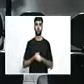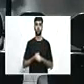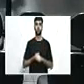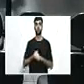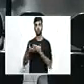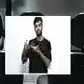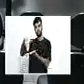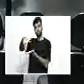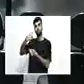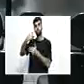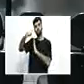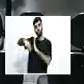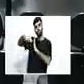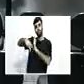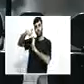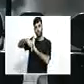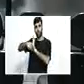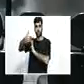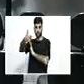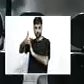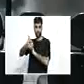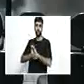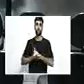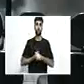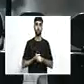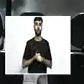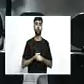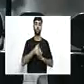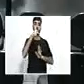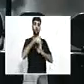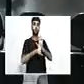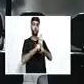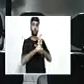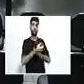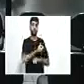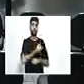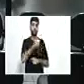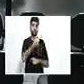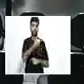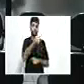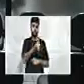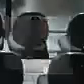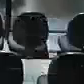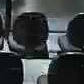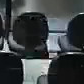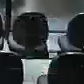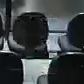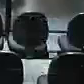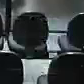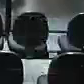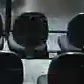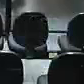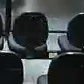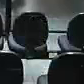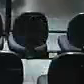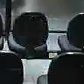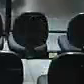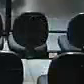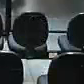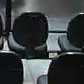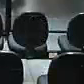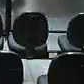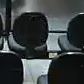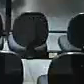senhor secretário leitor segundo projeto por favor projeto de lei número 26 de 2017 primeira